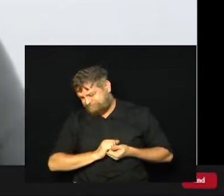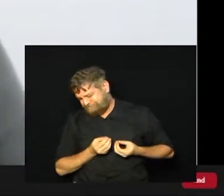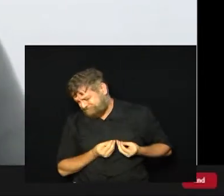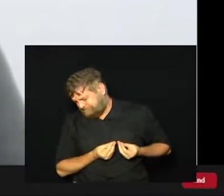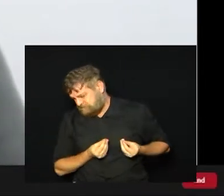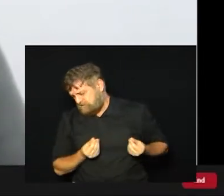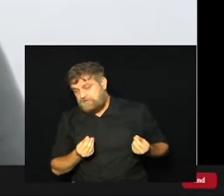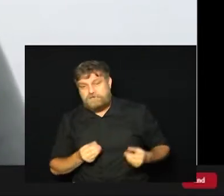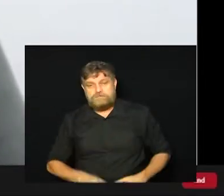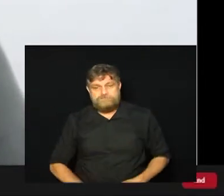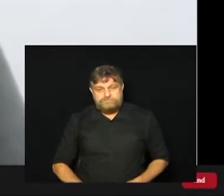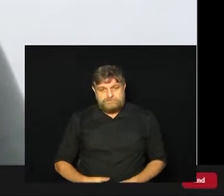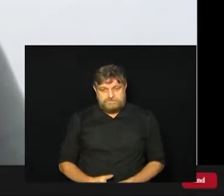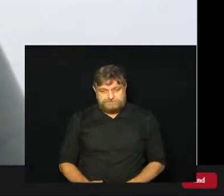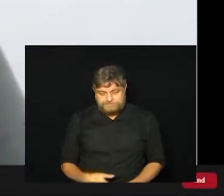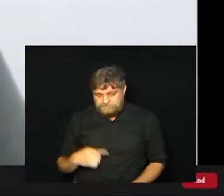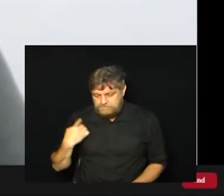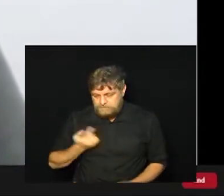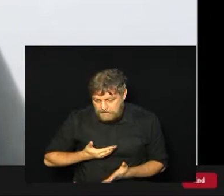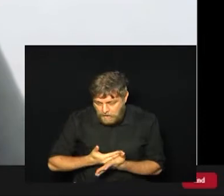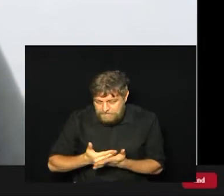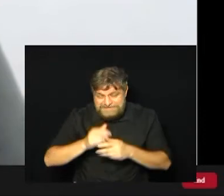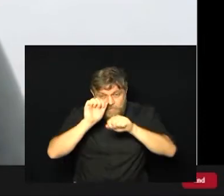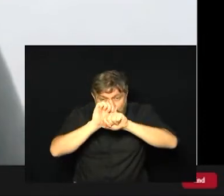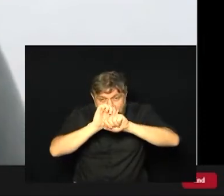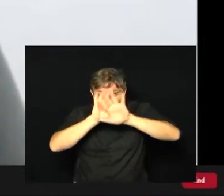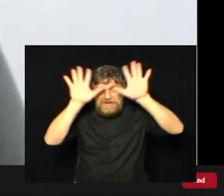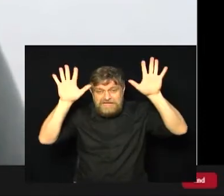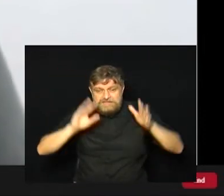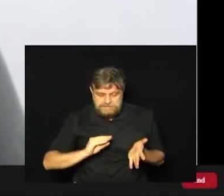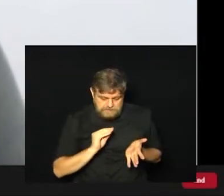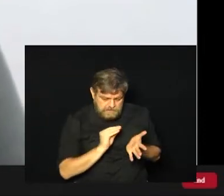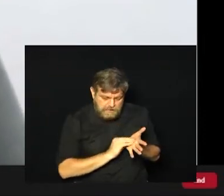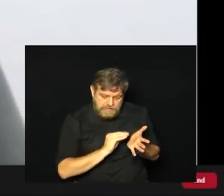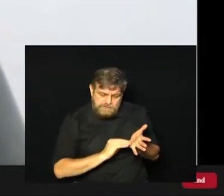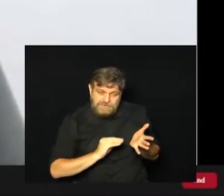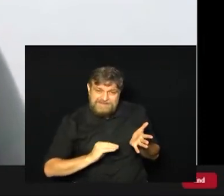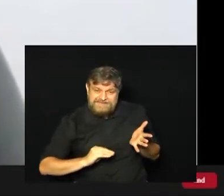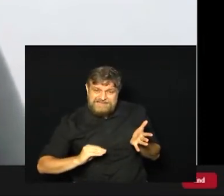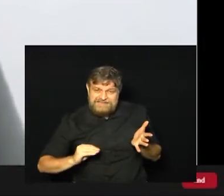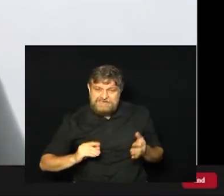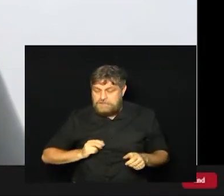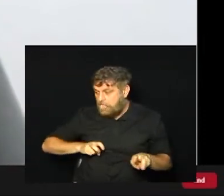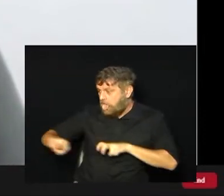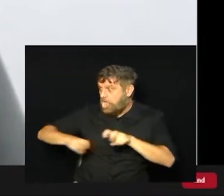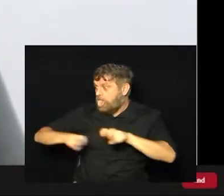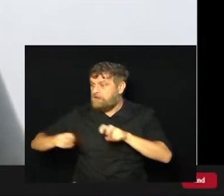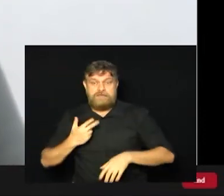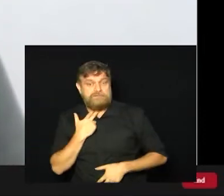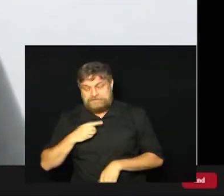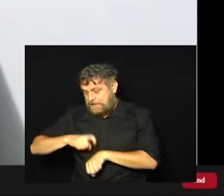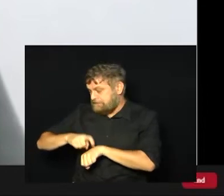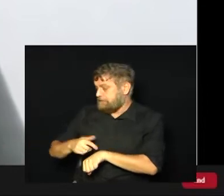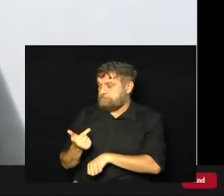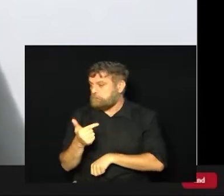Então, se a gente começar a ter essa clareza e anotar, se você não fez até hoje, estava na correria, enfim, pandemia,